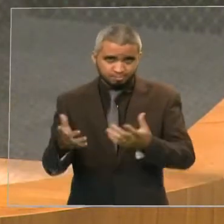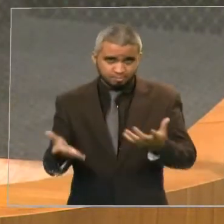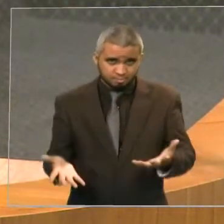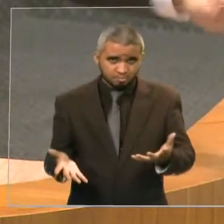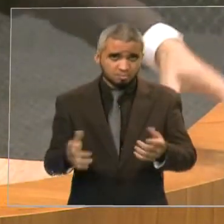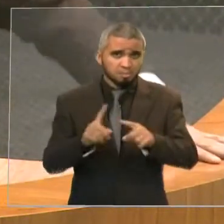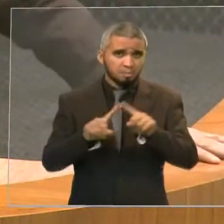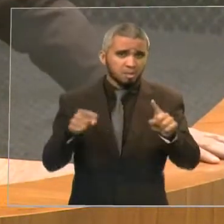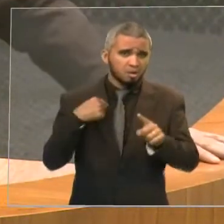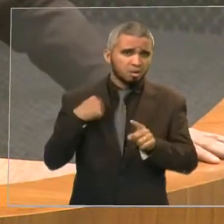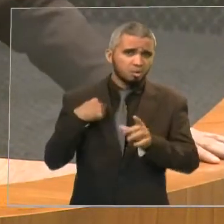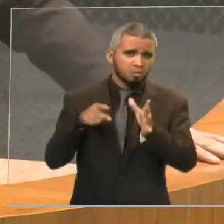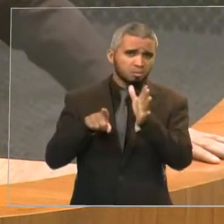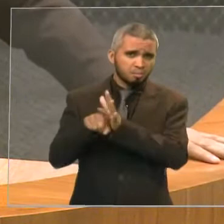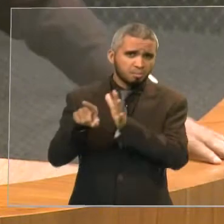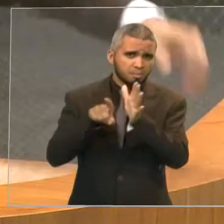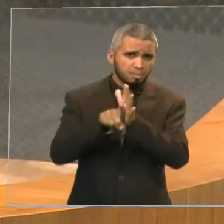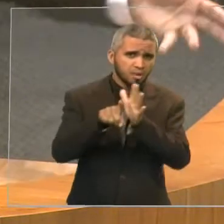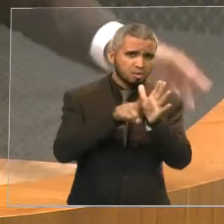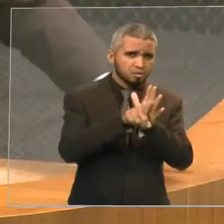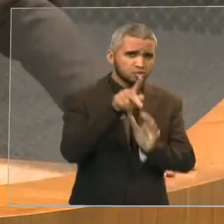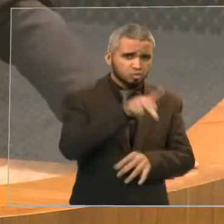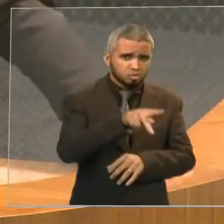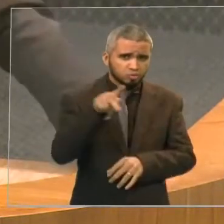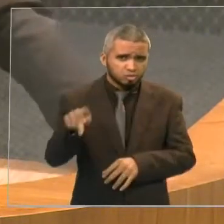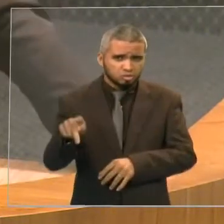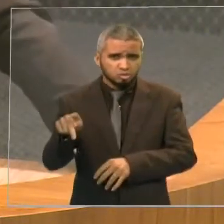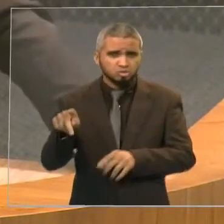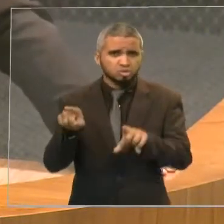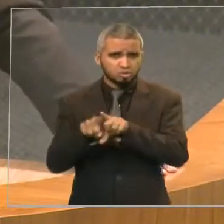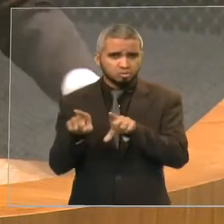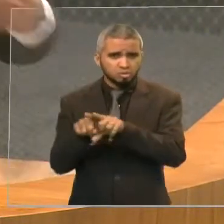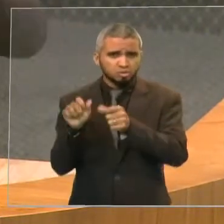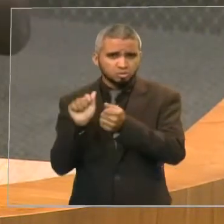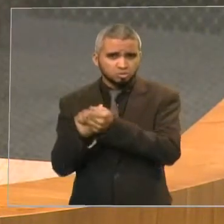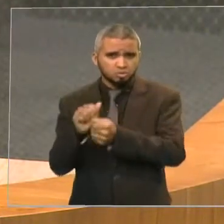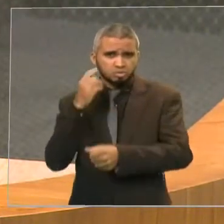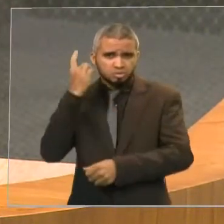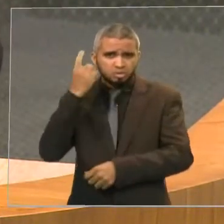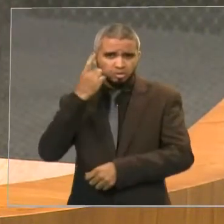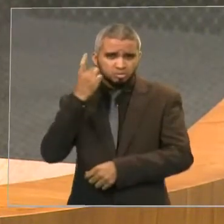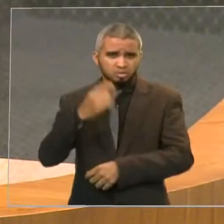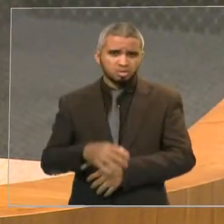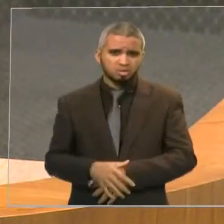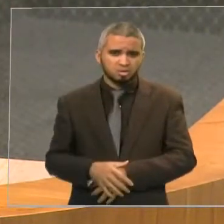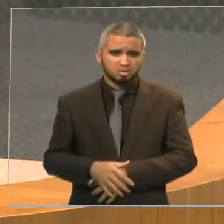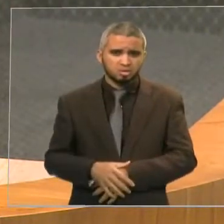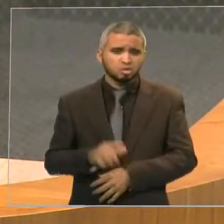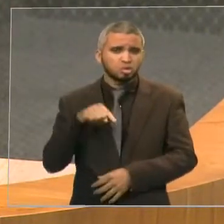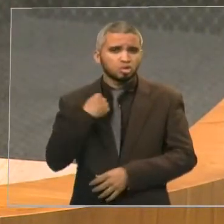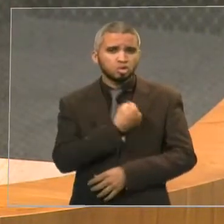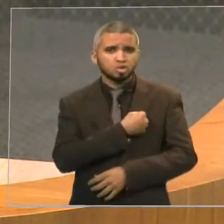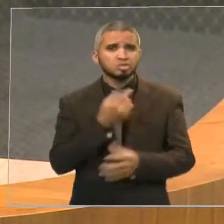levantamento com os professores e também com os deputados. Qual é o nosso posicionamento agora?